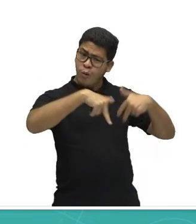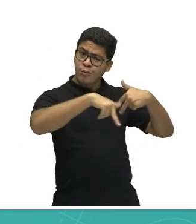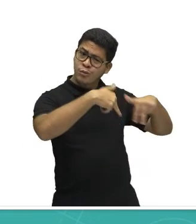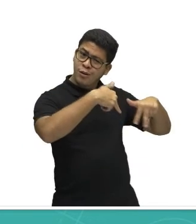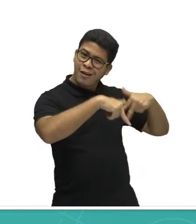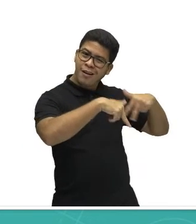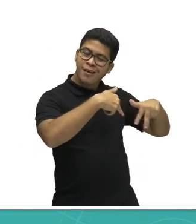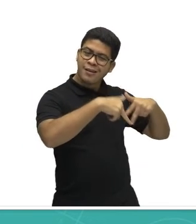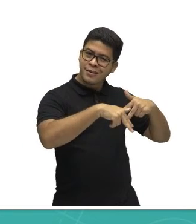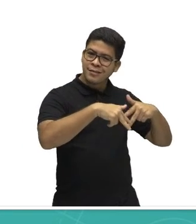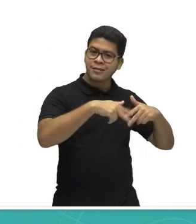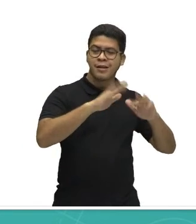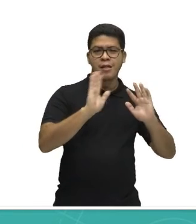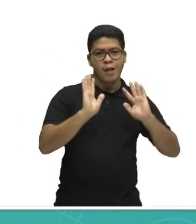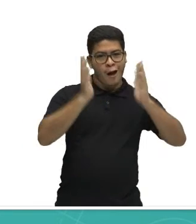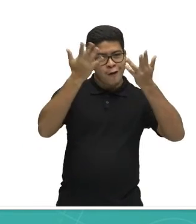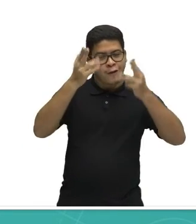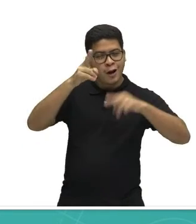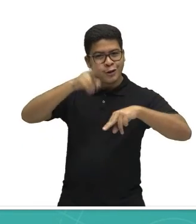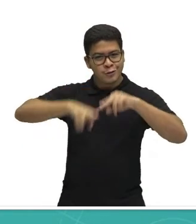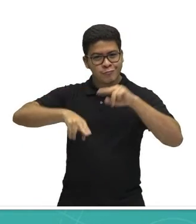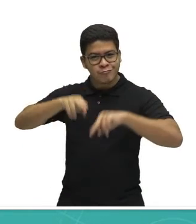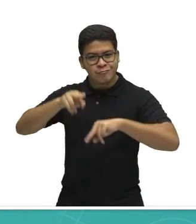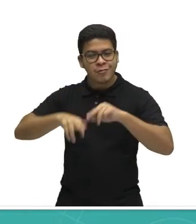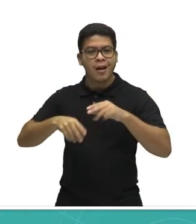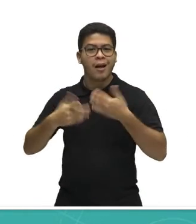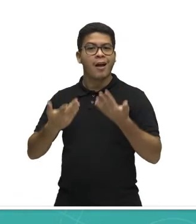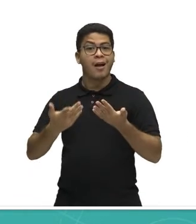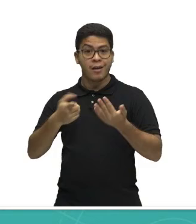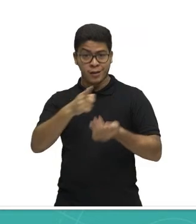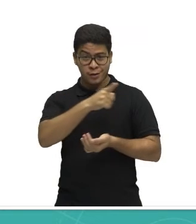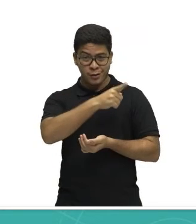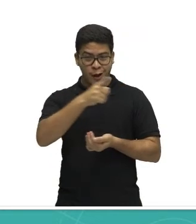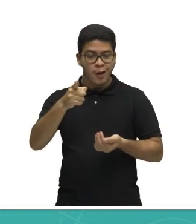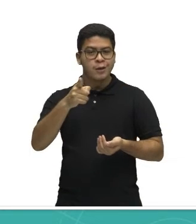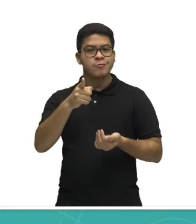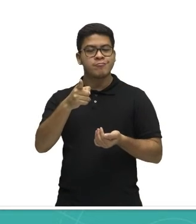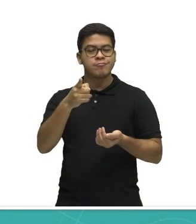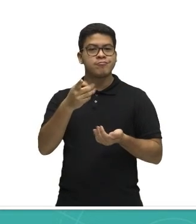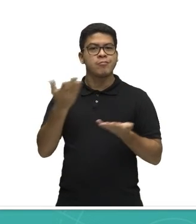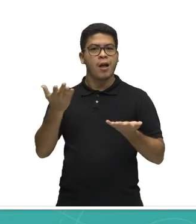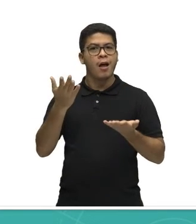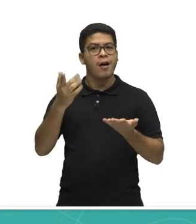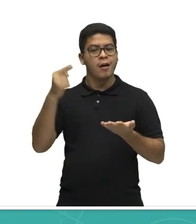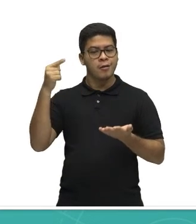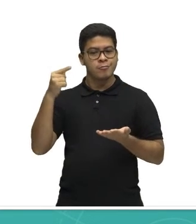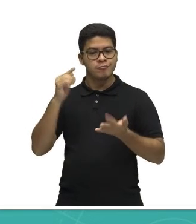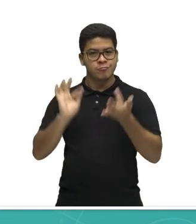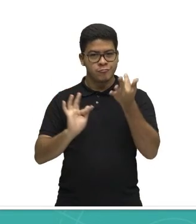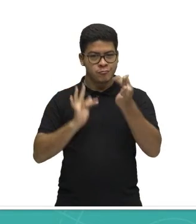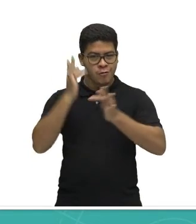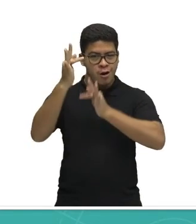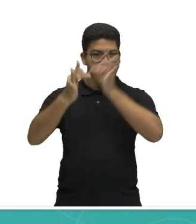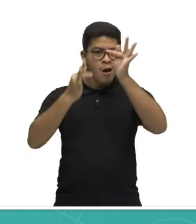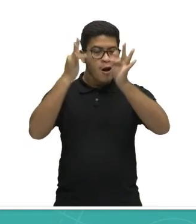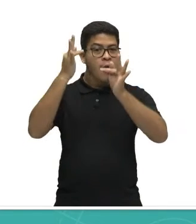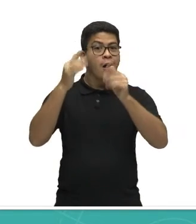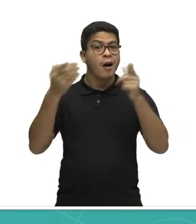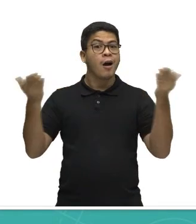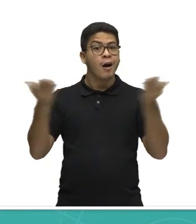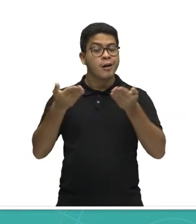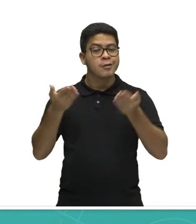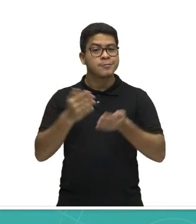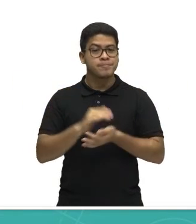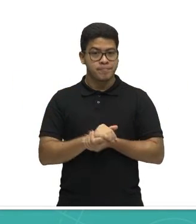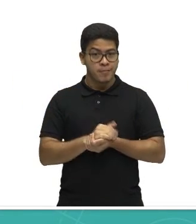em festas juninas. Então, tudo isso faz parte do nosso folclore. Espero que vocês tenham compreendido.